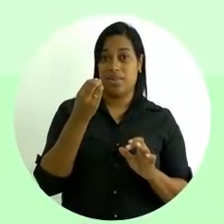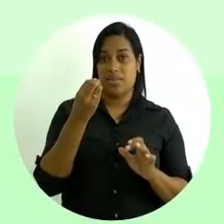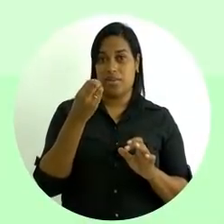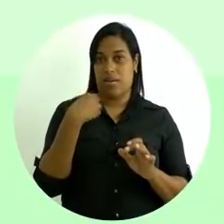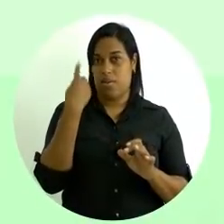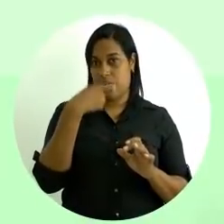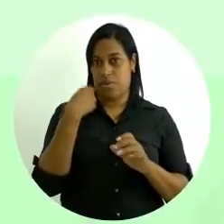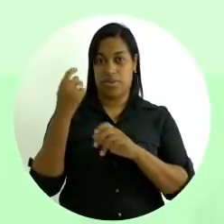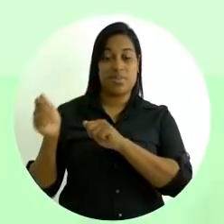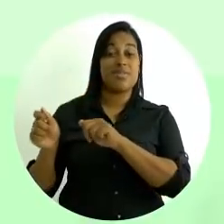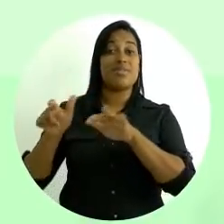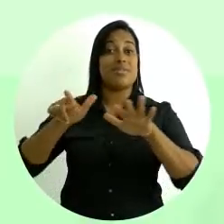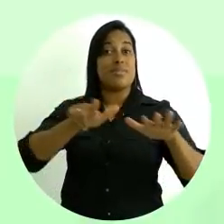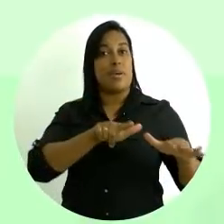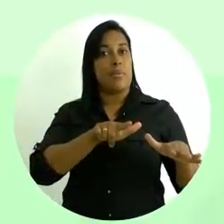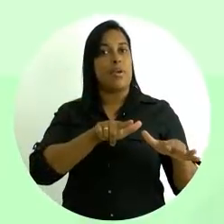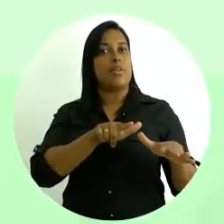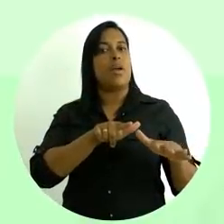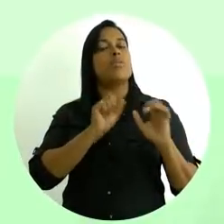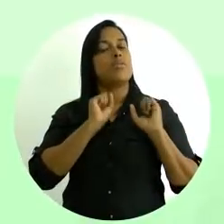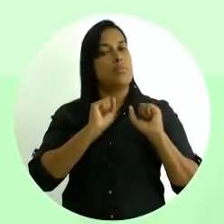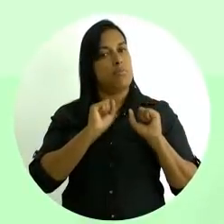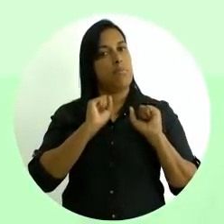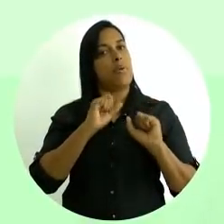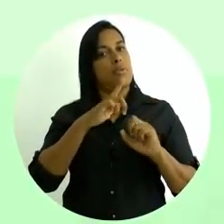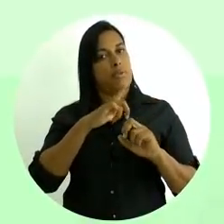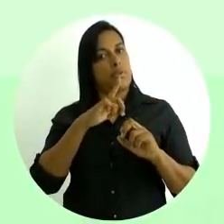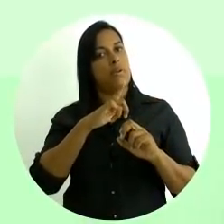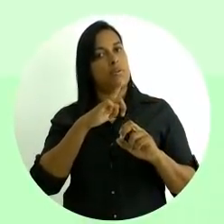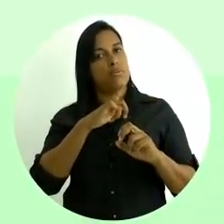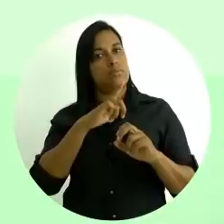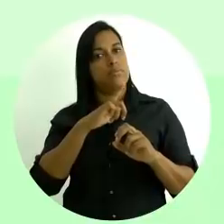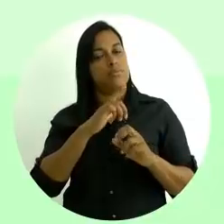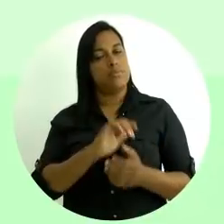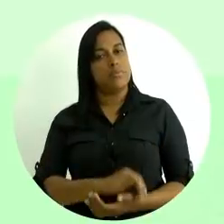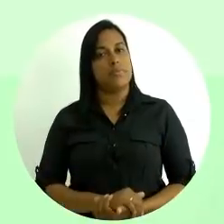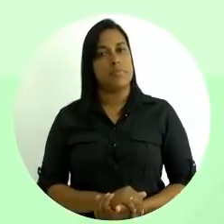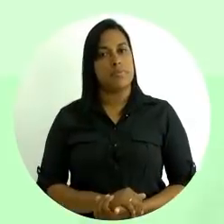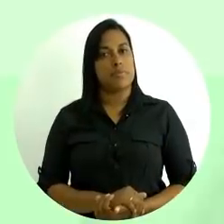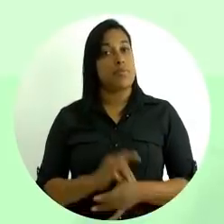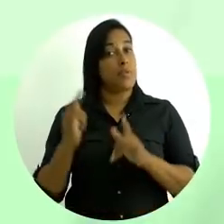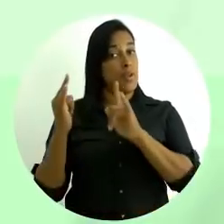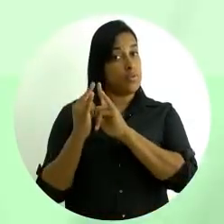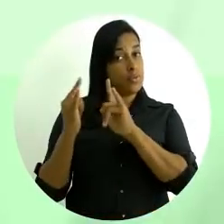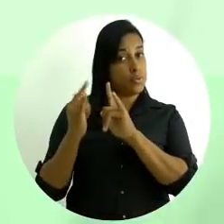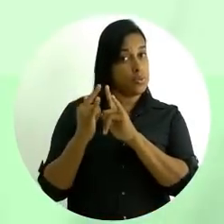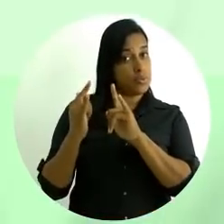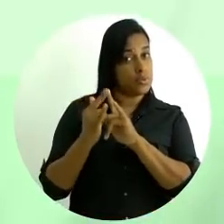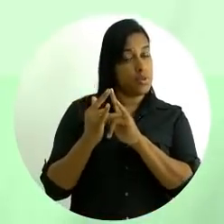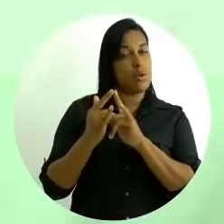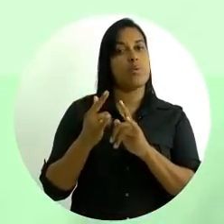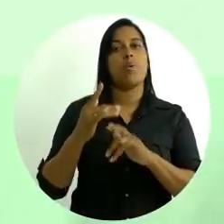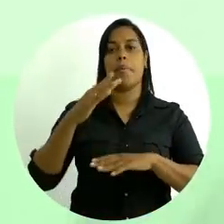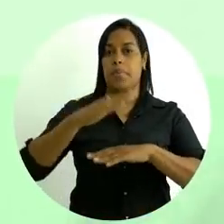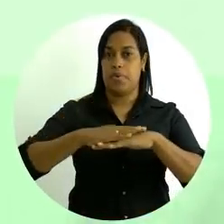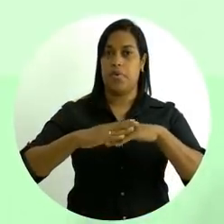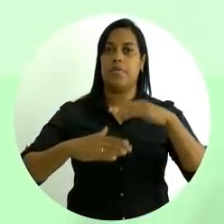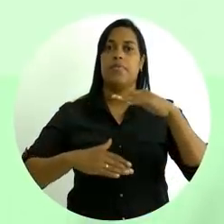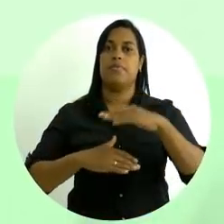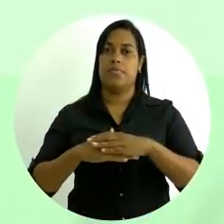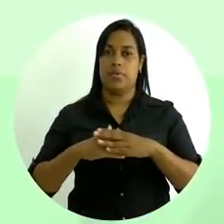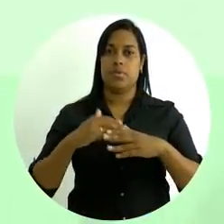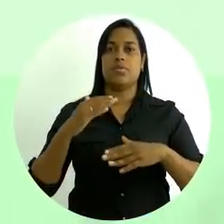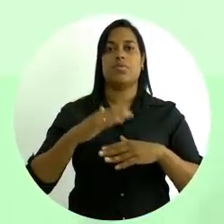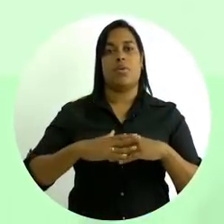horas aulas semanais, é o mínimo que ele pode fornecer ao seu estudante, ok? A instituição e a sua